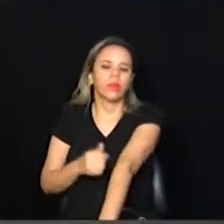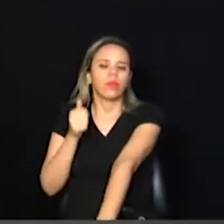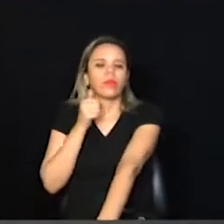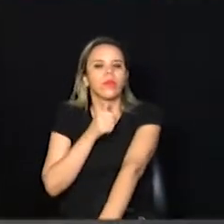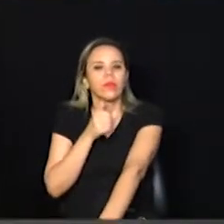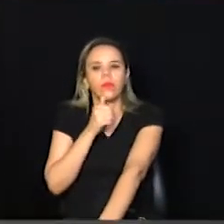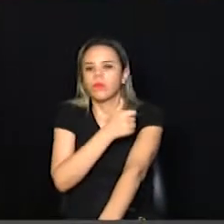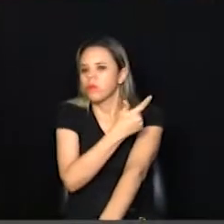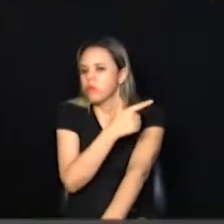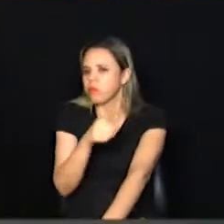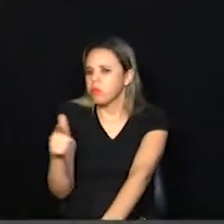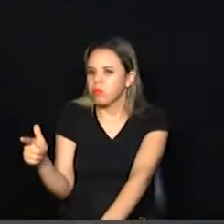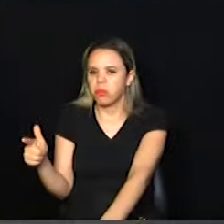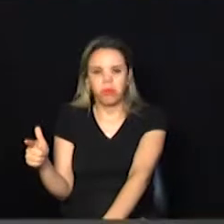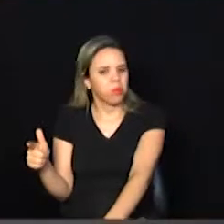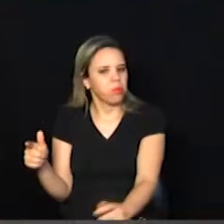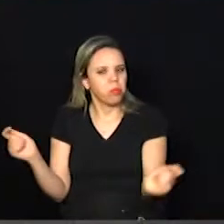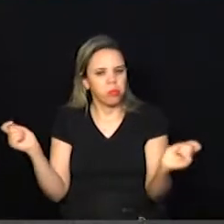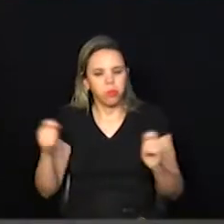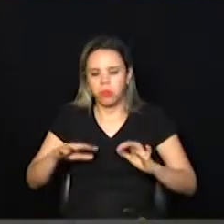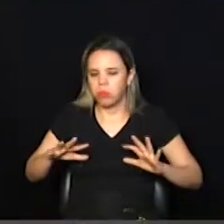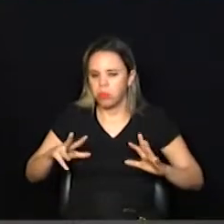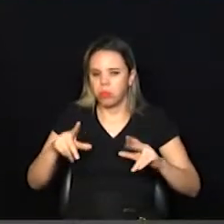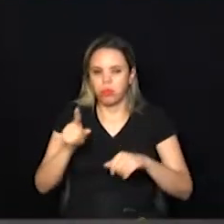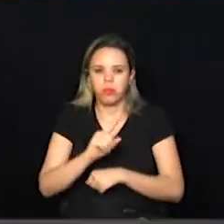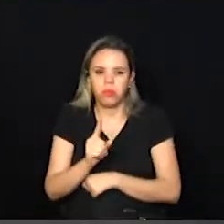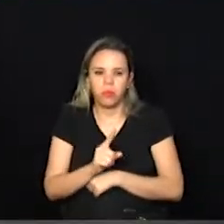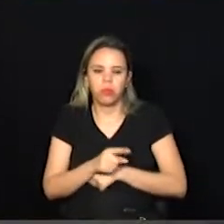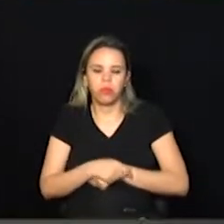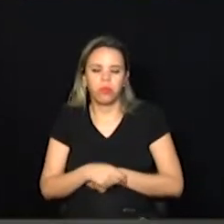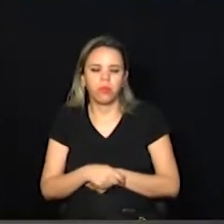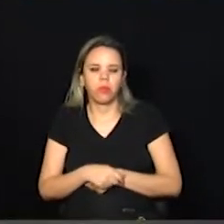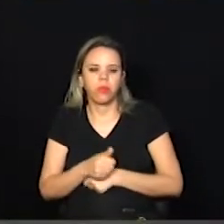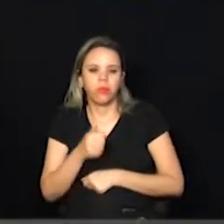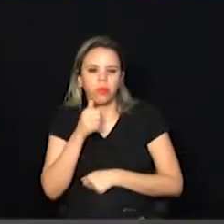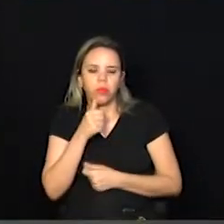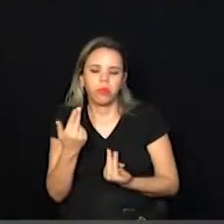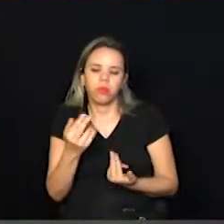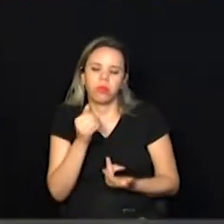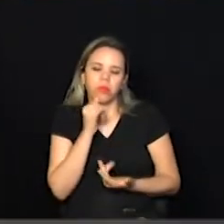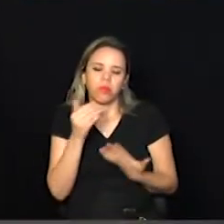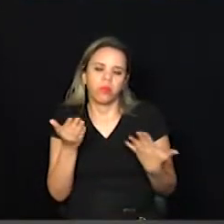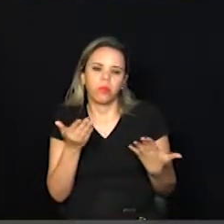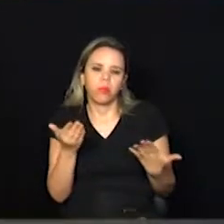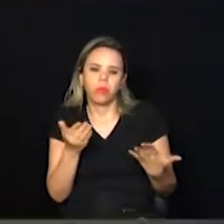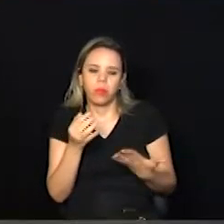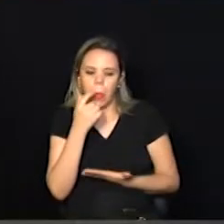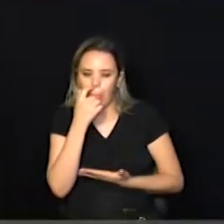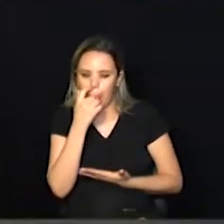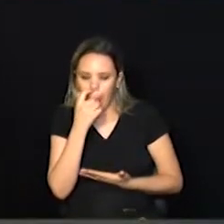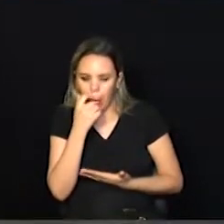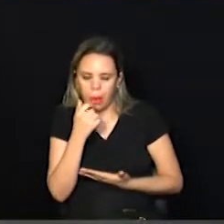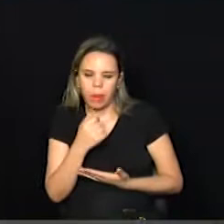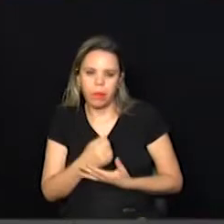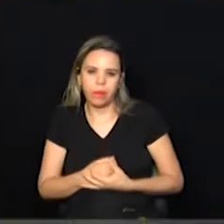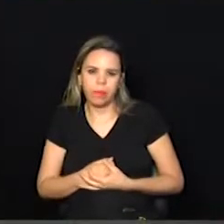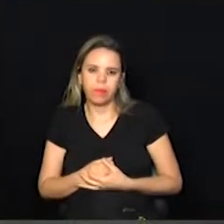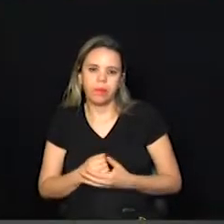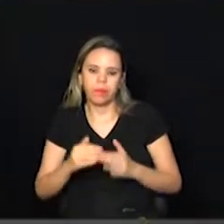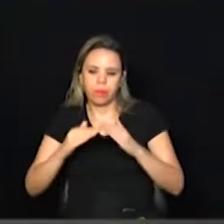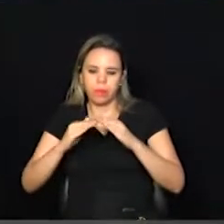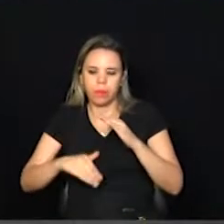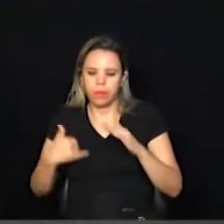não tinha capacidade plena, né? Ela era como se fosse hoje, vamos dizer assim, os menores de